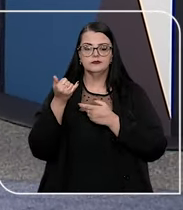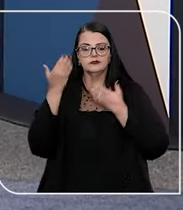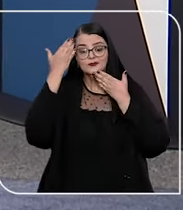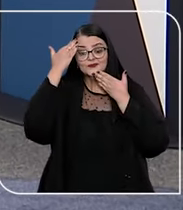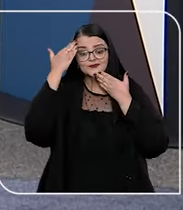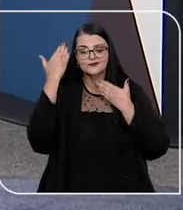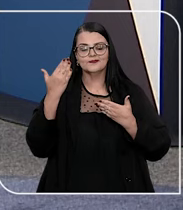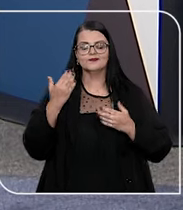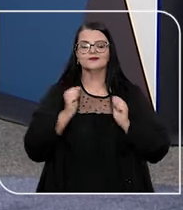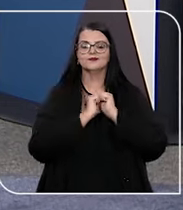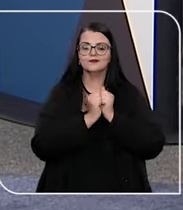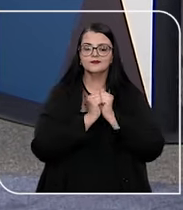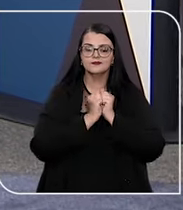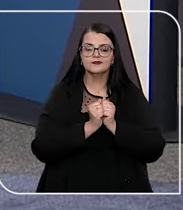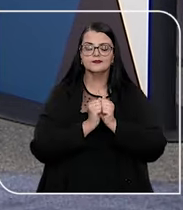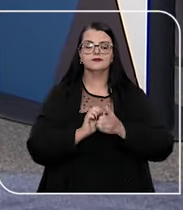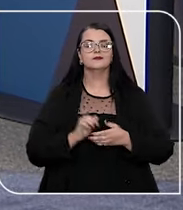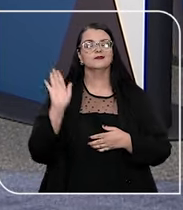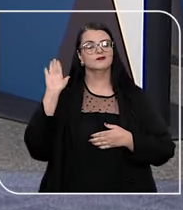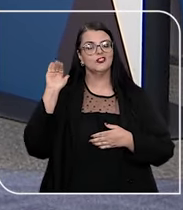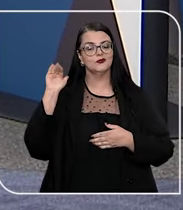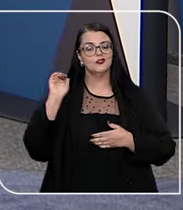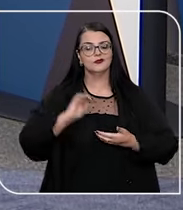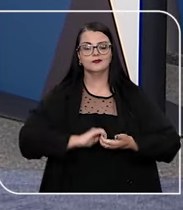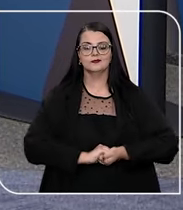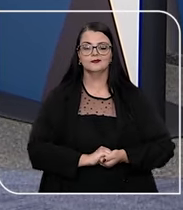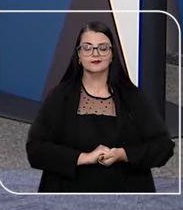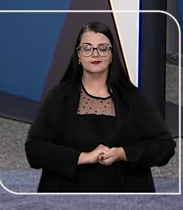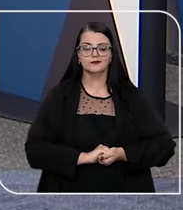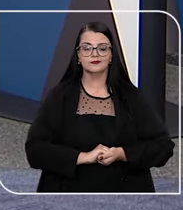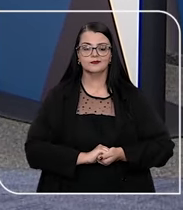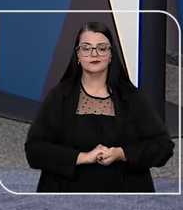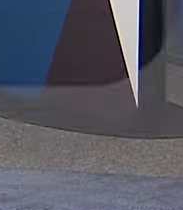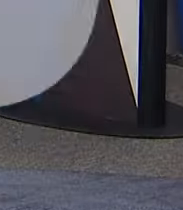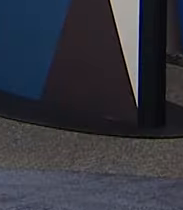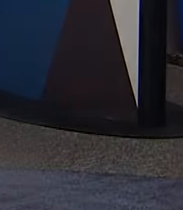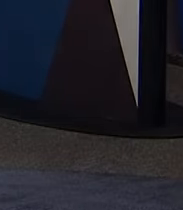STJ obrigada pela companhia tchau